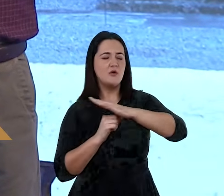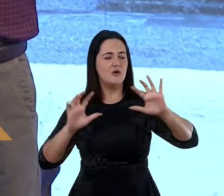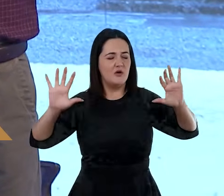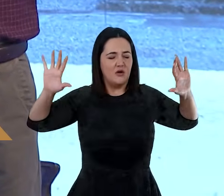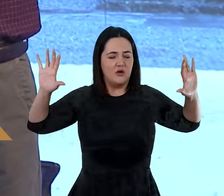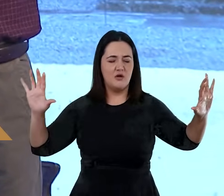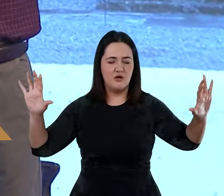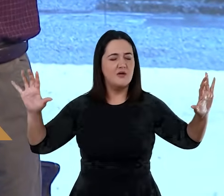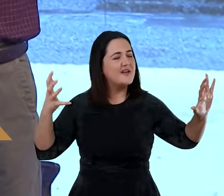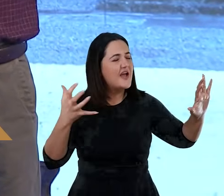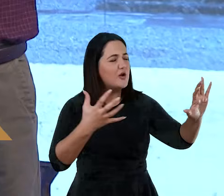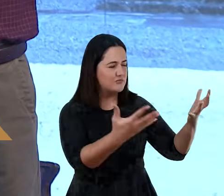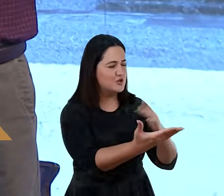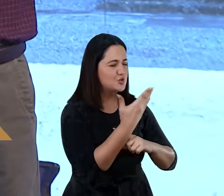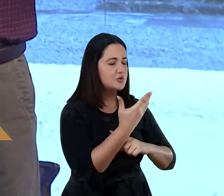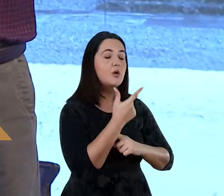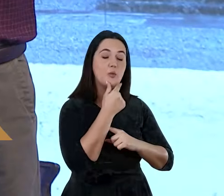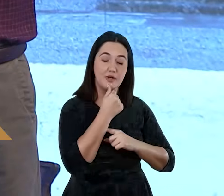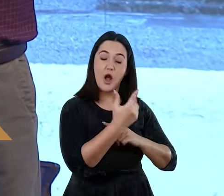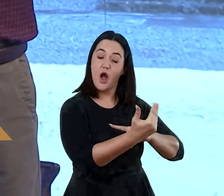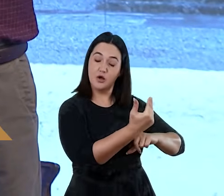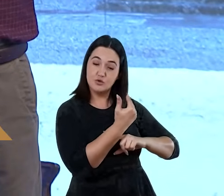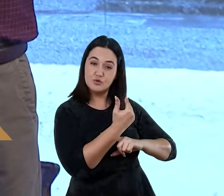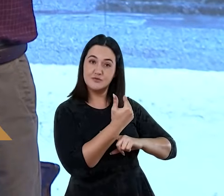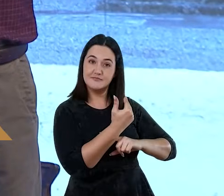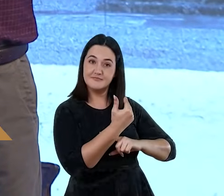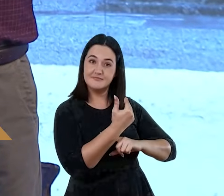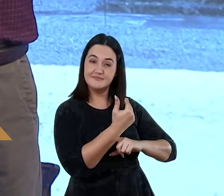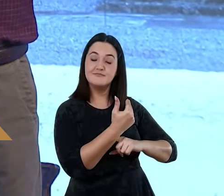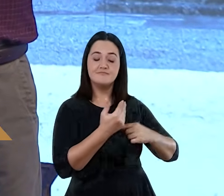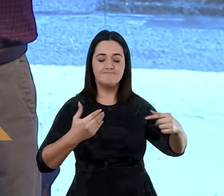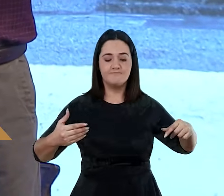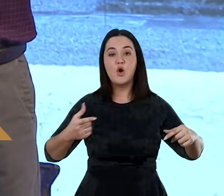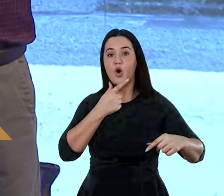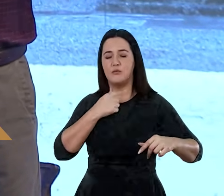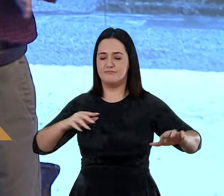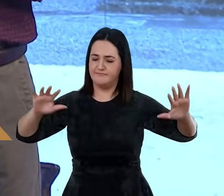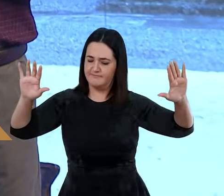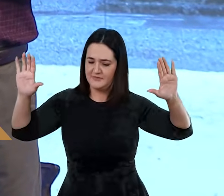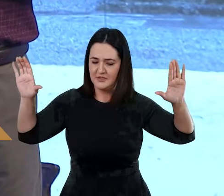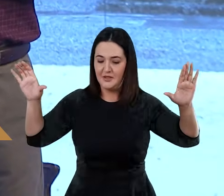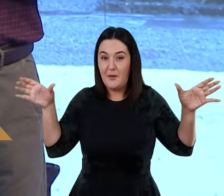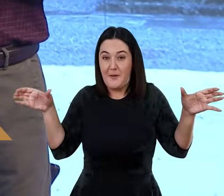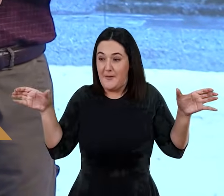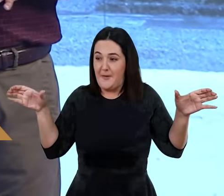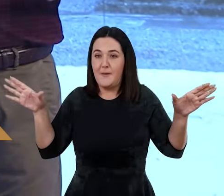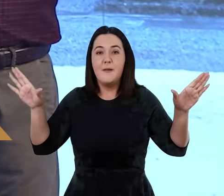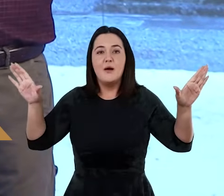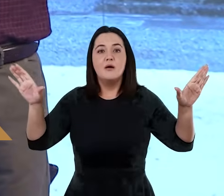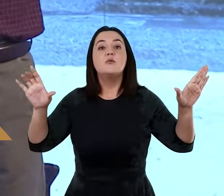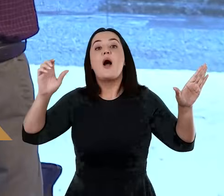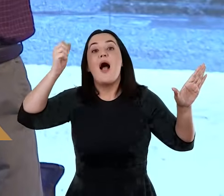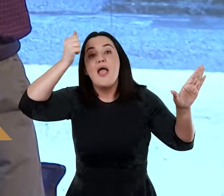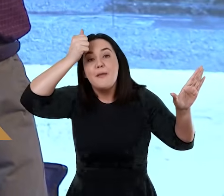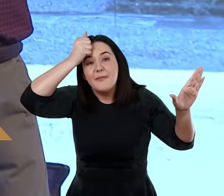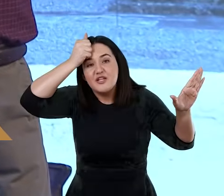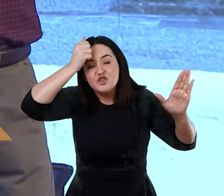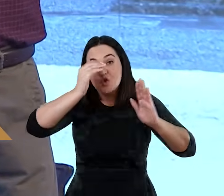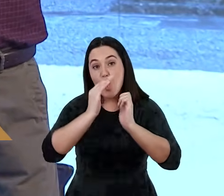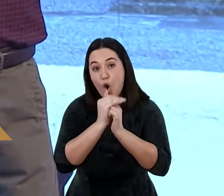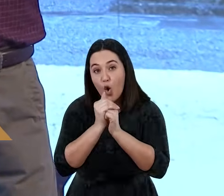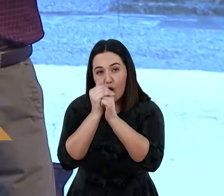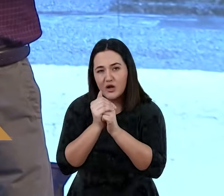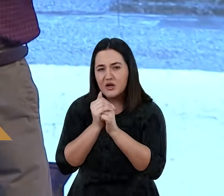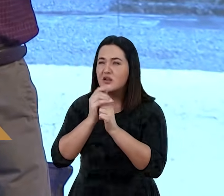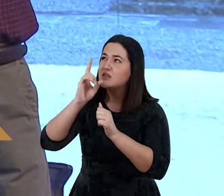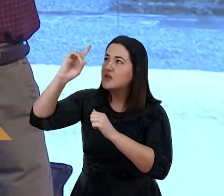templo, de modo que ele pudesse tocá-las com as mãos. Então, o menino acaba atendendo, e Sansão, arrependido, pede a